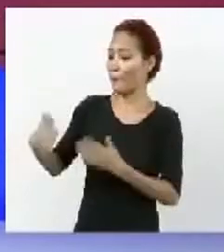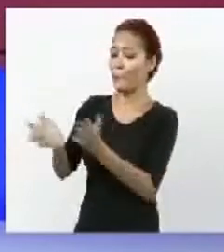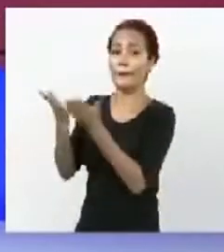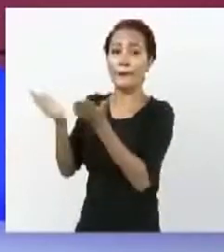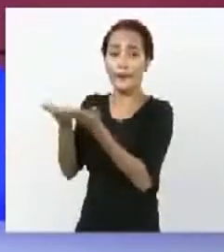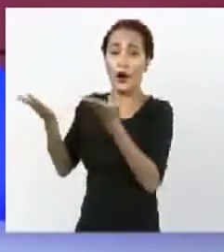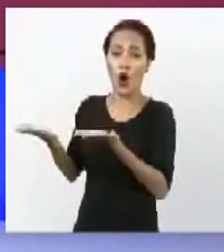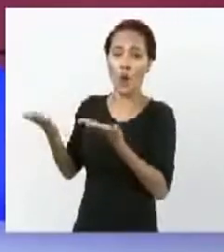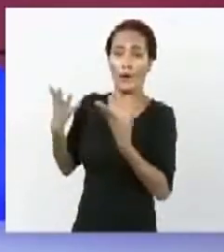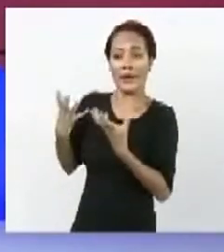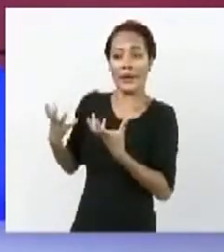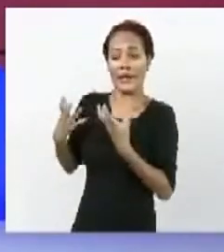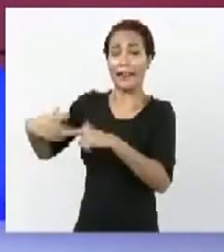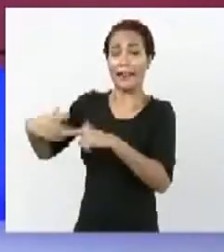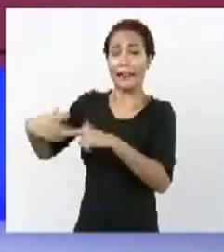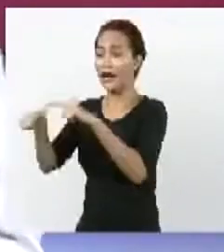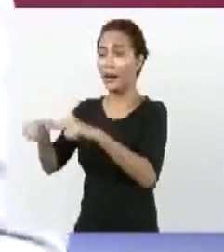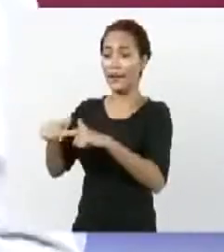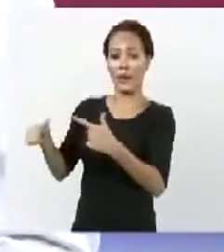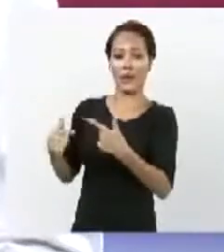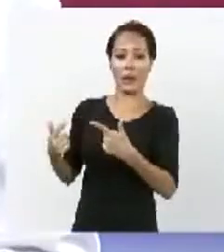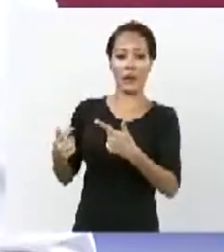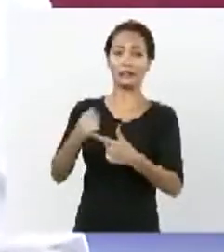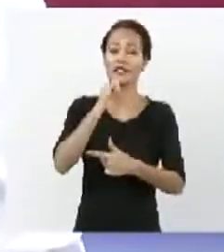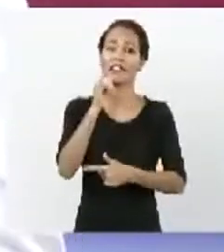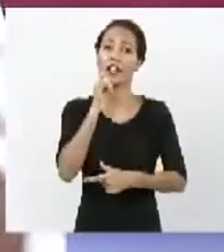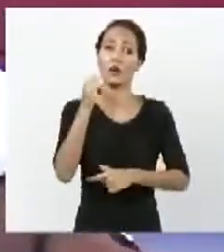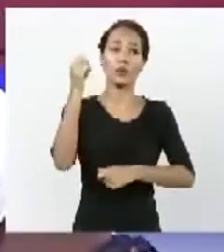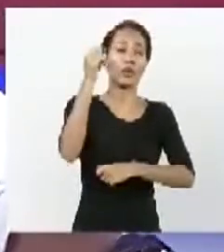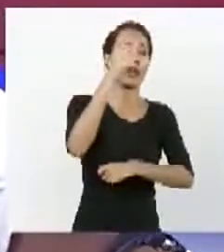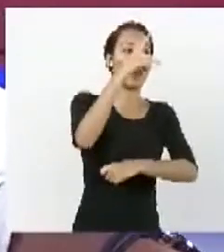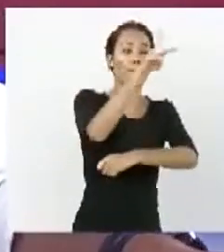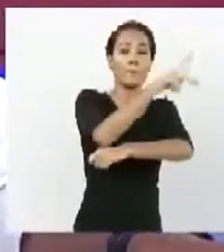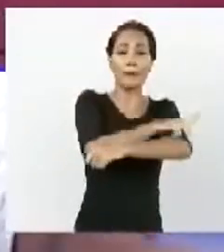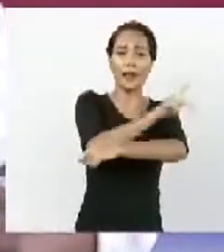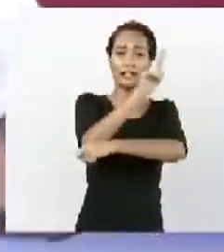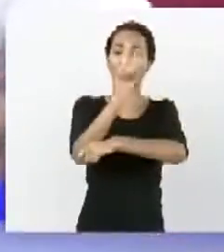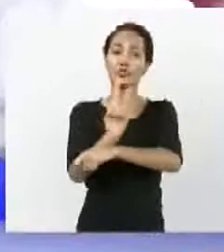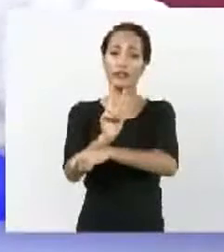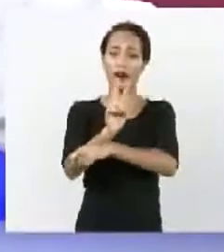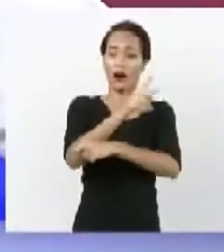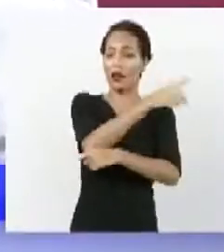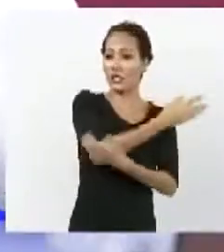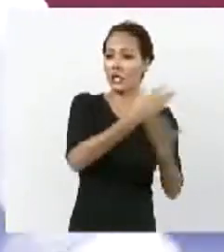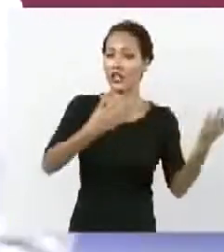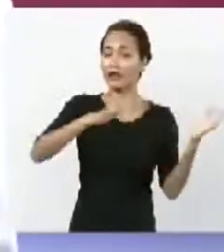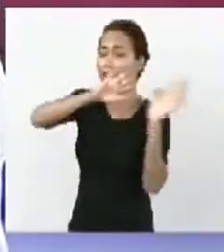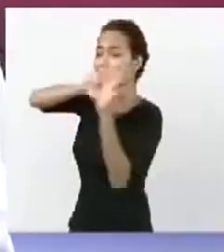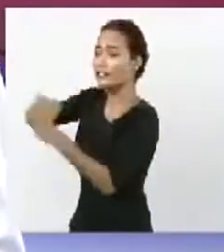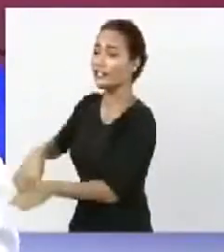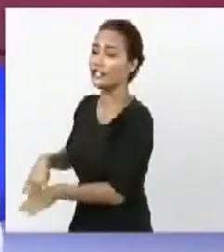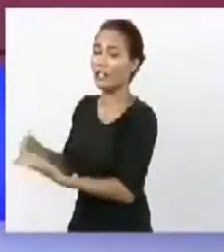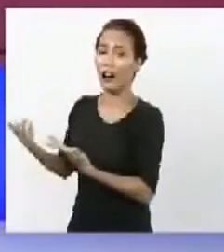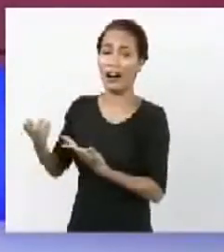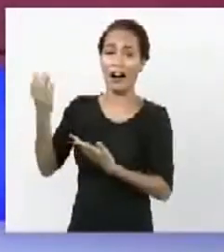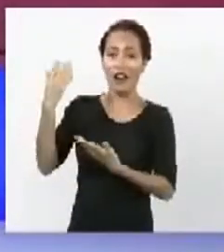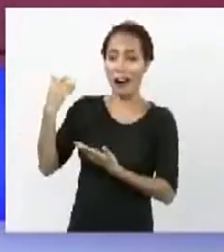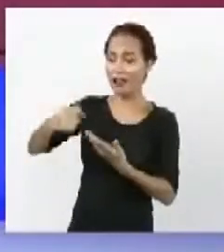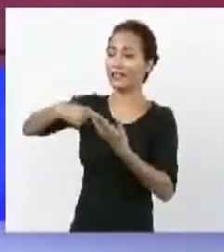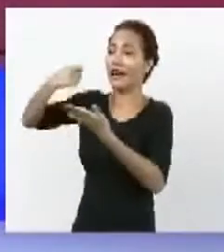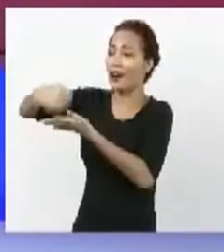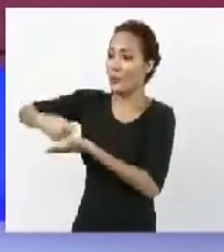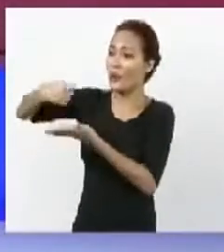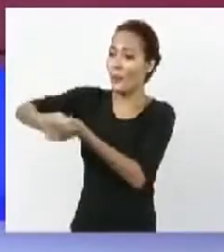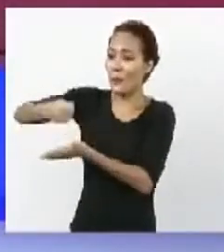cada dia, como é, inclusive, barraqueira na própria Presidente Vargas, onde são cobrados, que agora, em véspera de eleição, ele tirou a taxa, mas que eram cobrados absurdos,